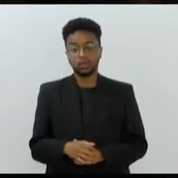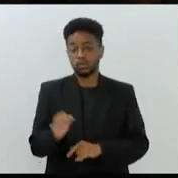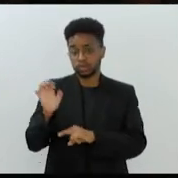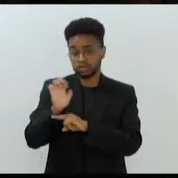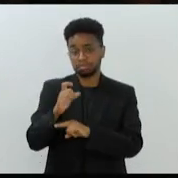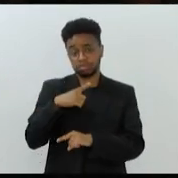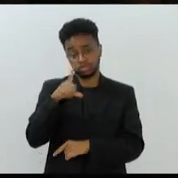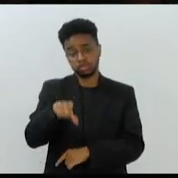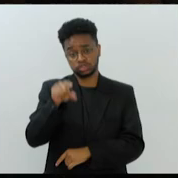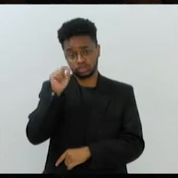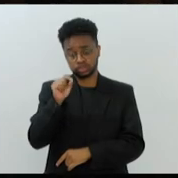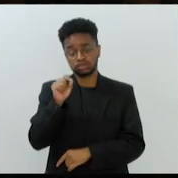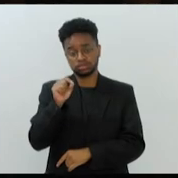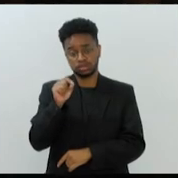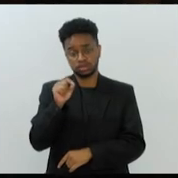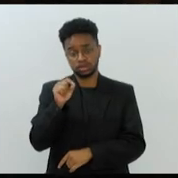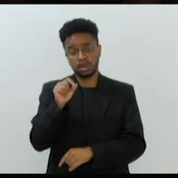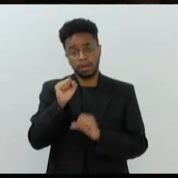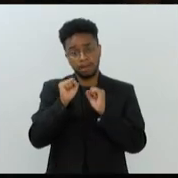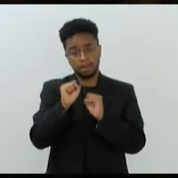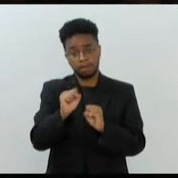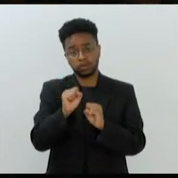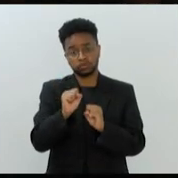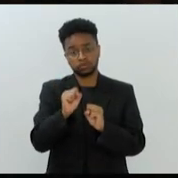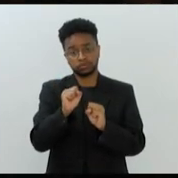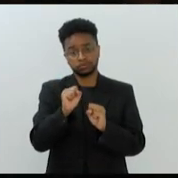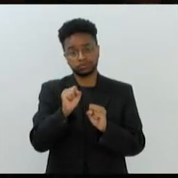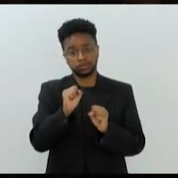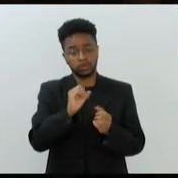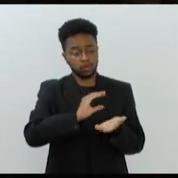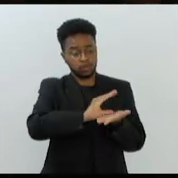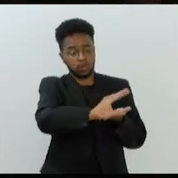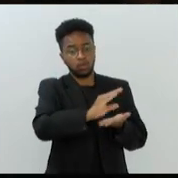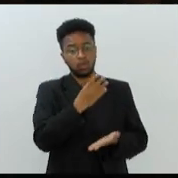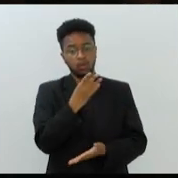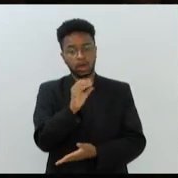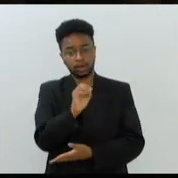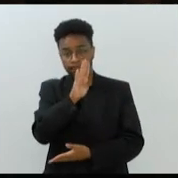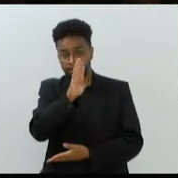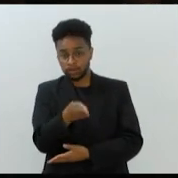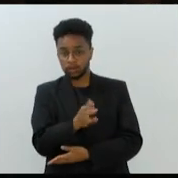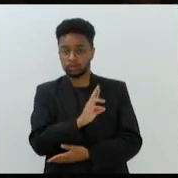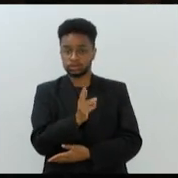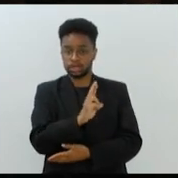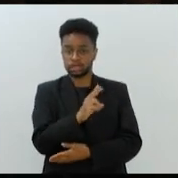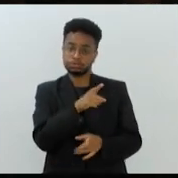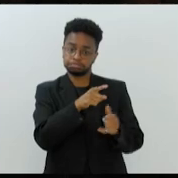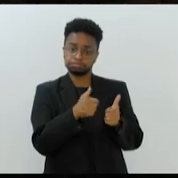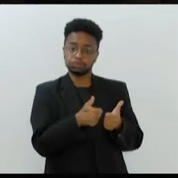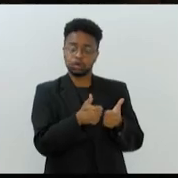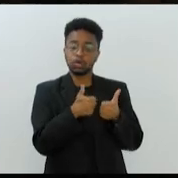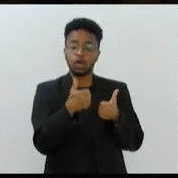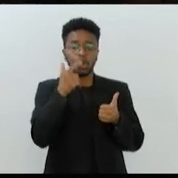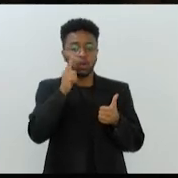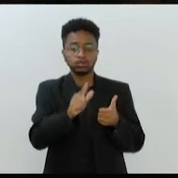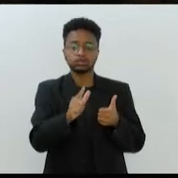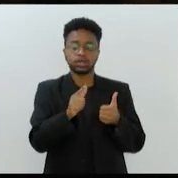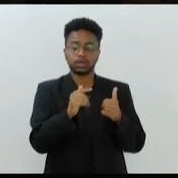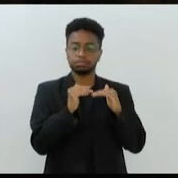opção. Bota 40 bilhões de reais no Rio Previdência e o Rio Previdência vai ter equilíbrio